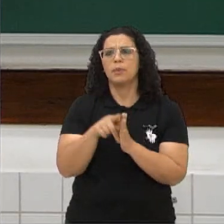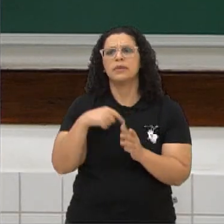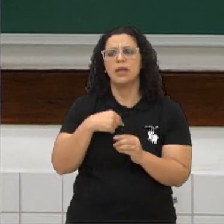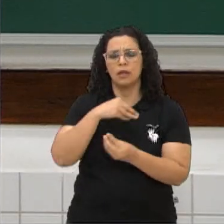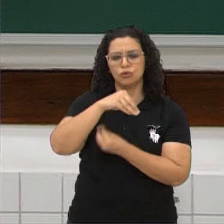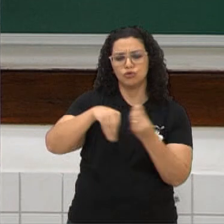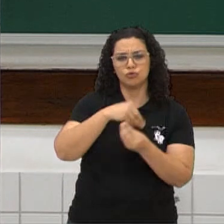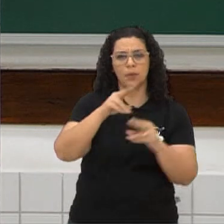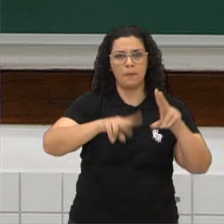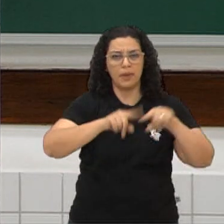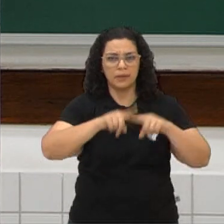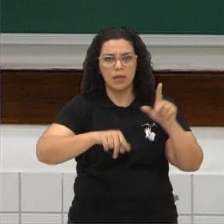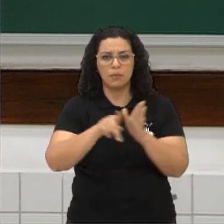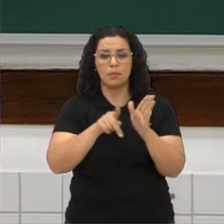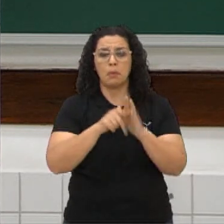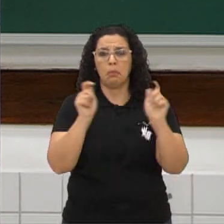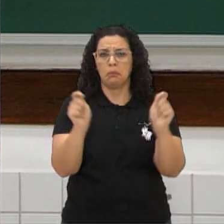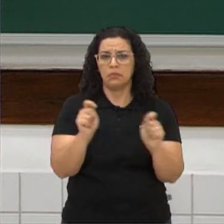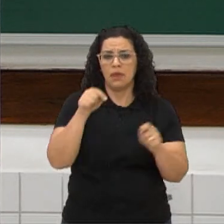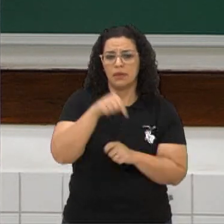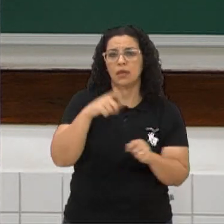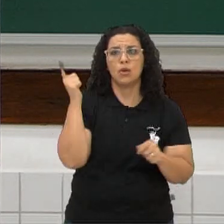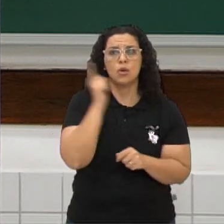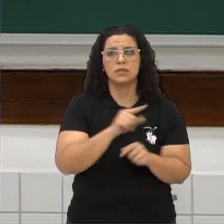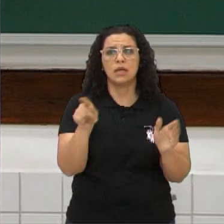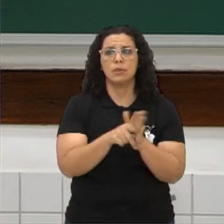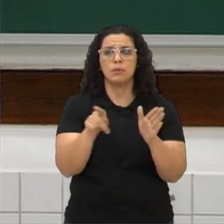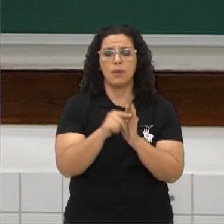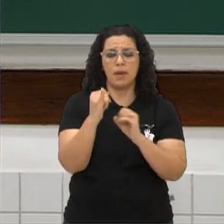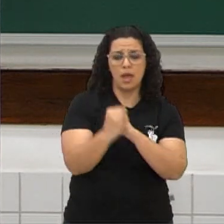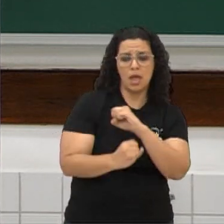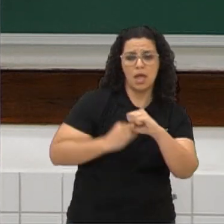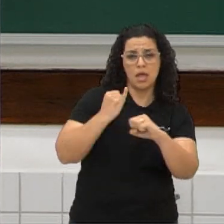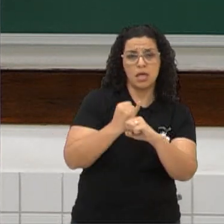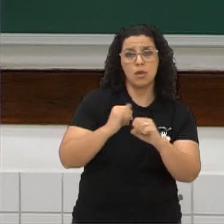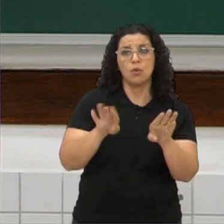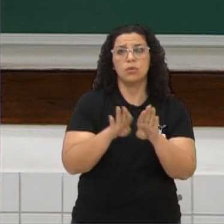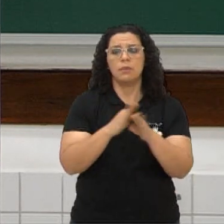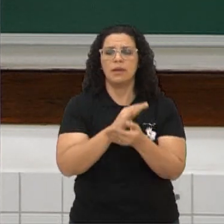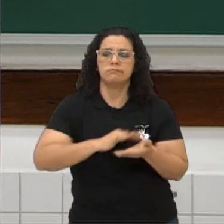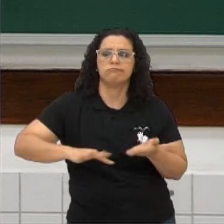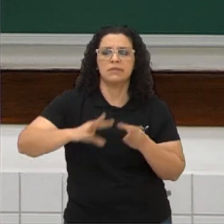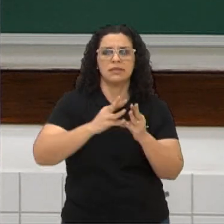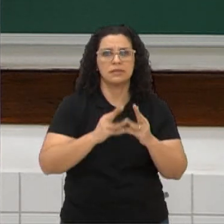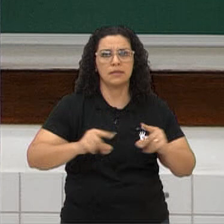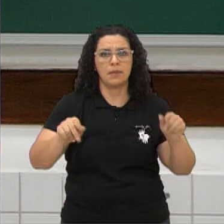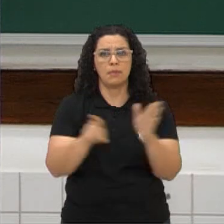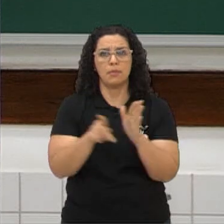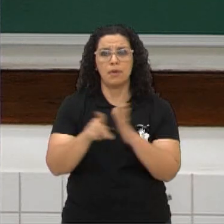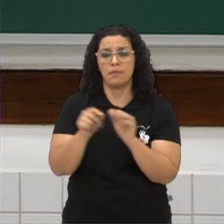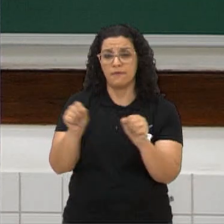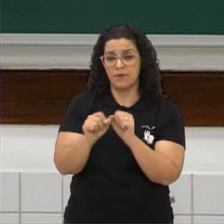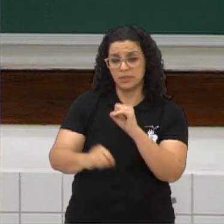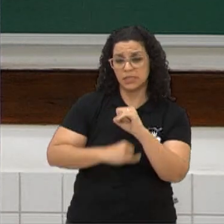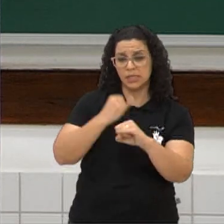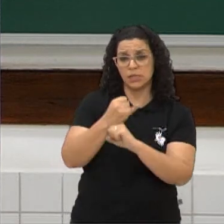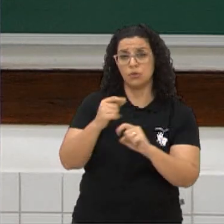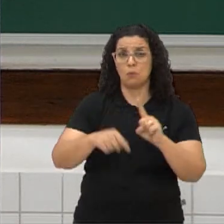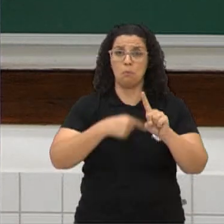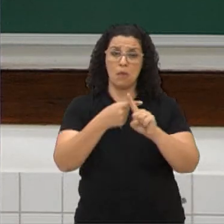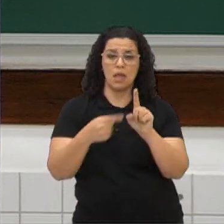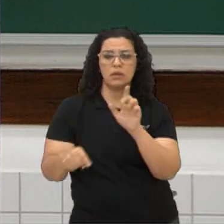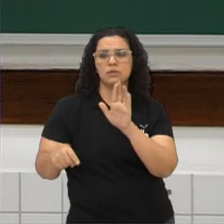para uma substância que tem a capacidade de ser ionizada ou dissociada, formando íons que estão